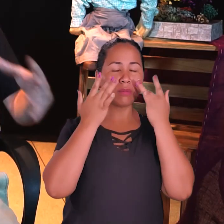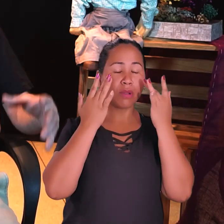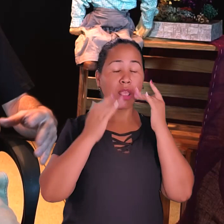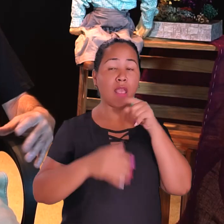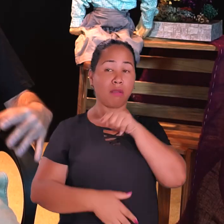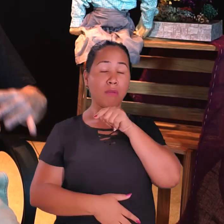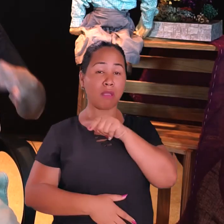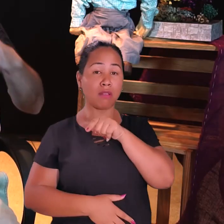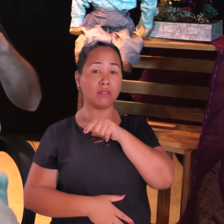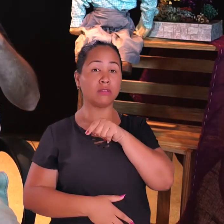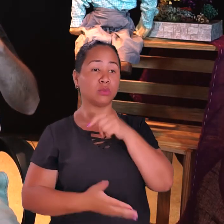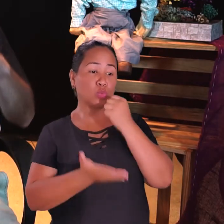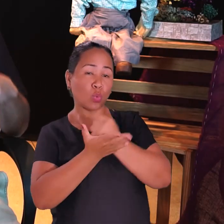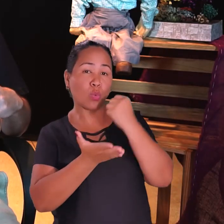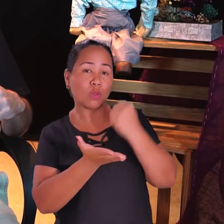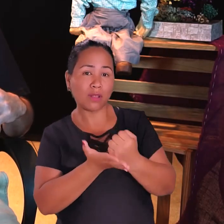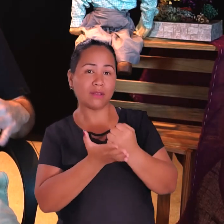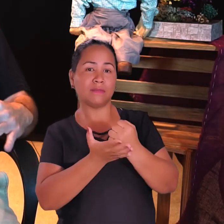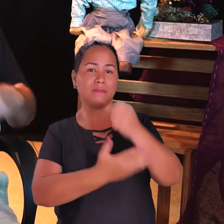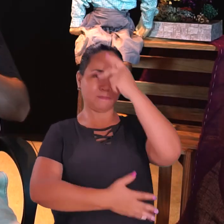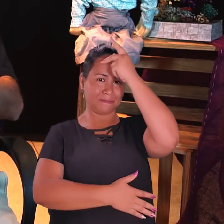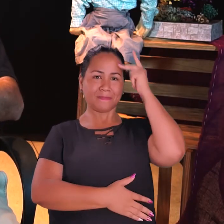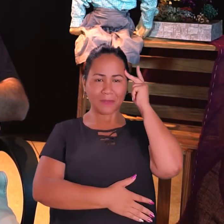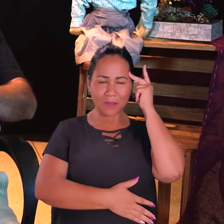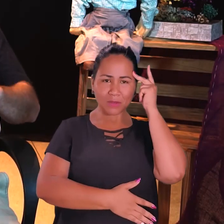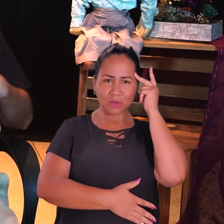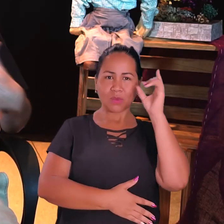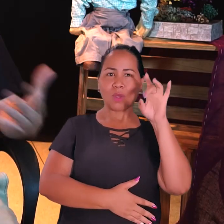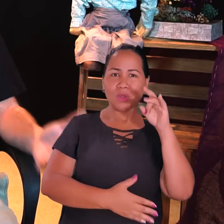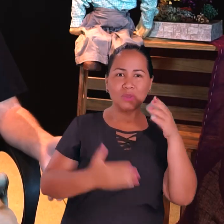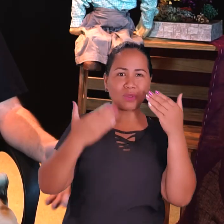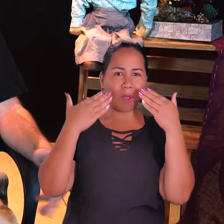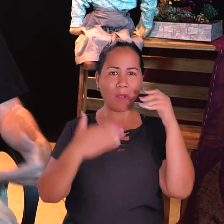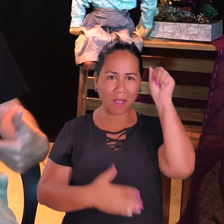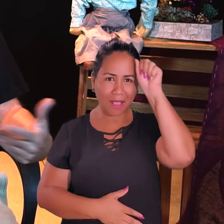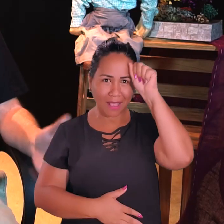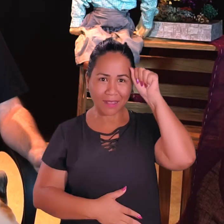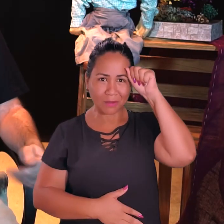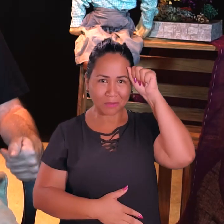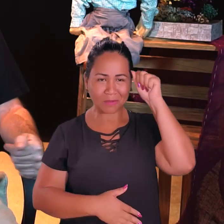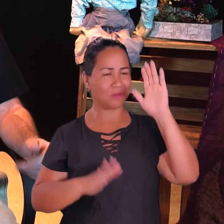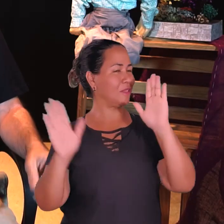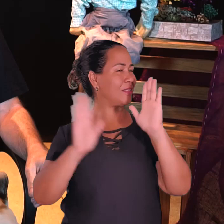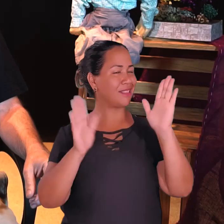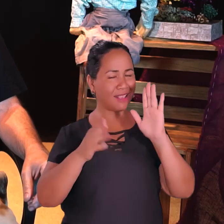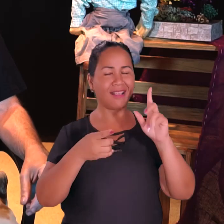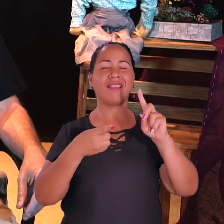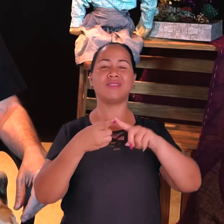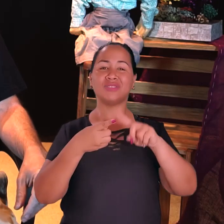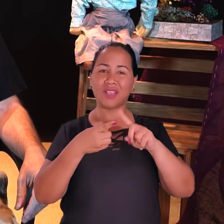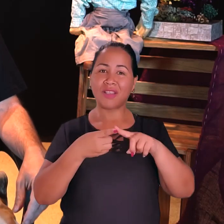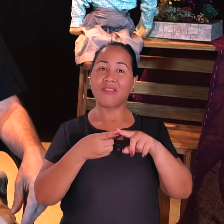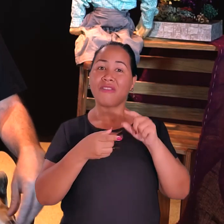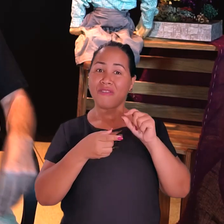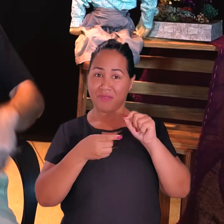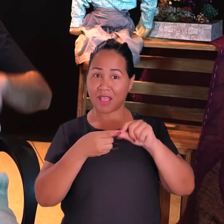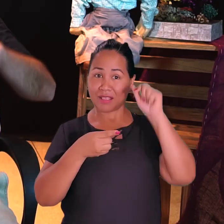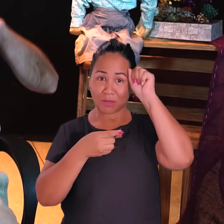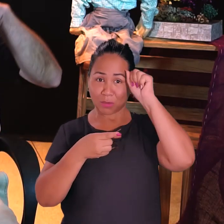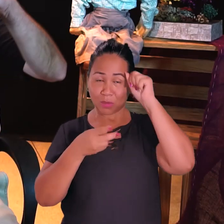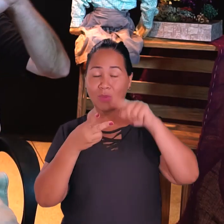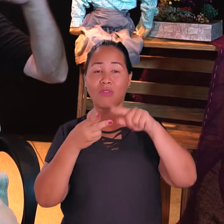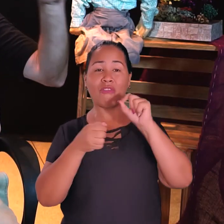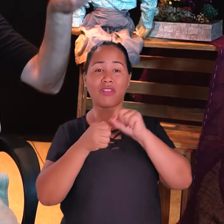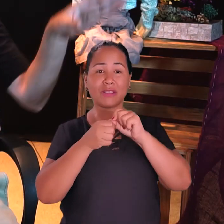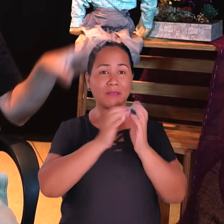várias pessoas, porque tinha não só a parte teatral, mas como a parte de confecção de bonecos para